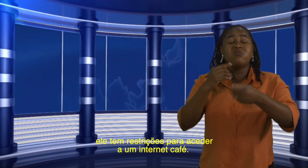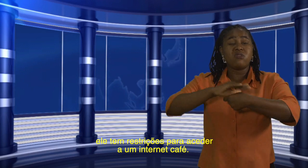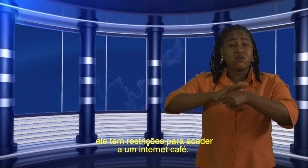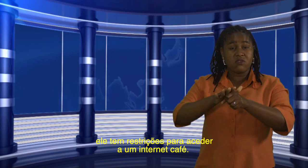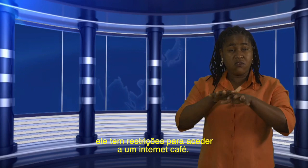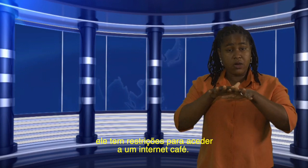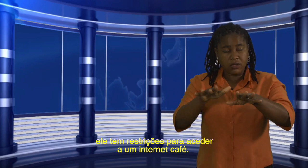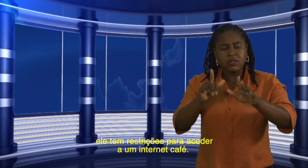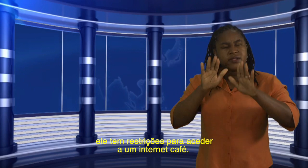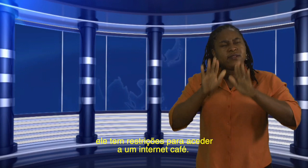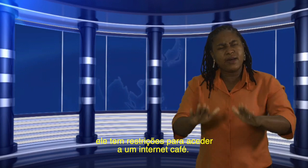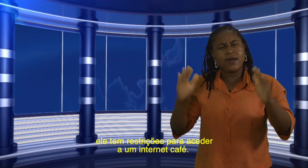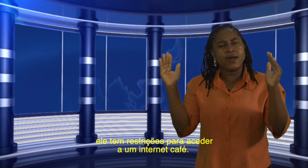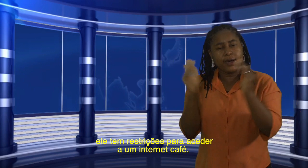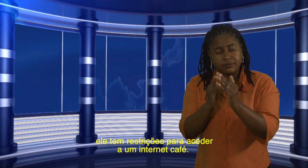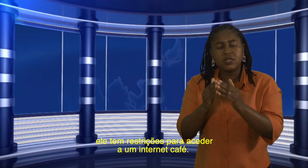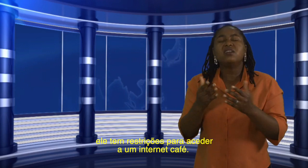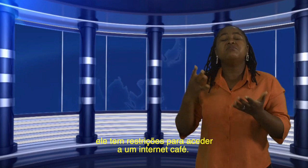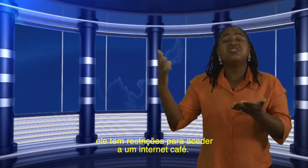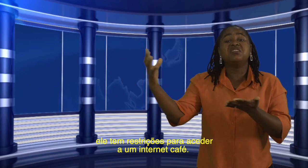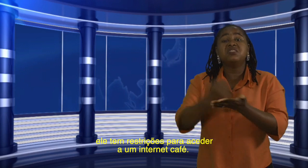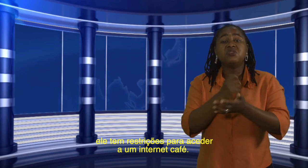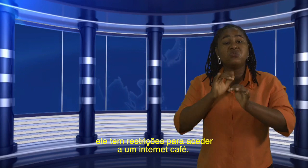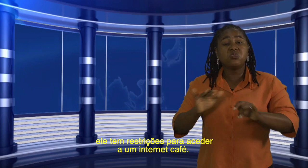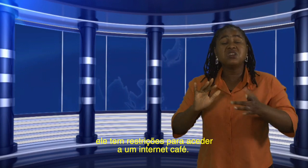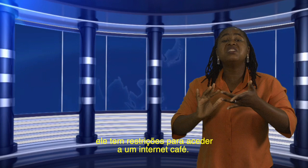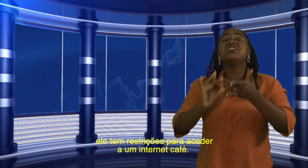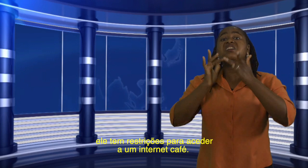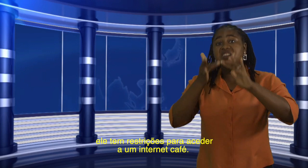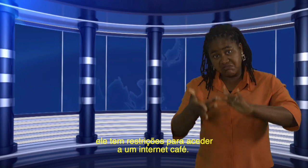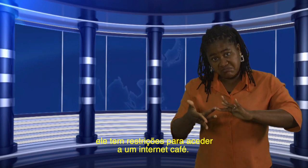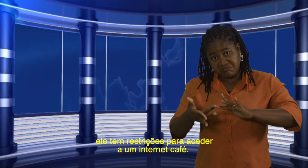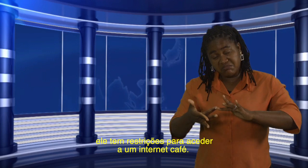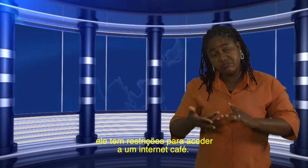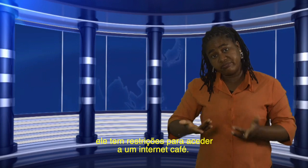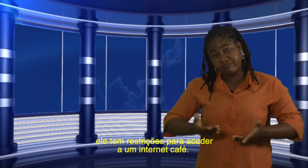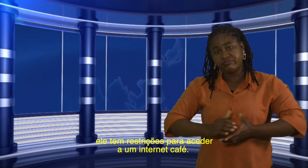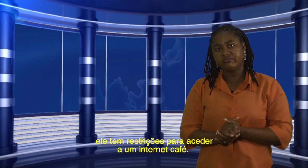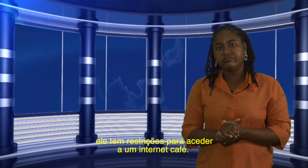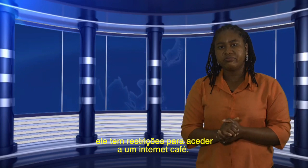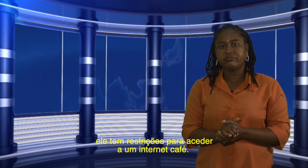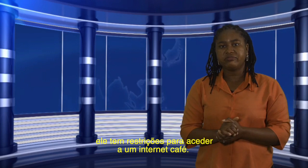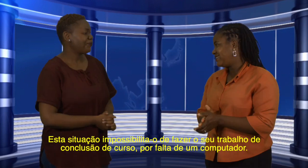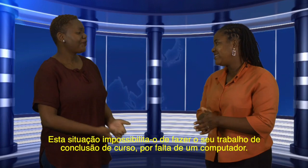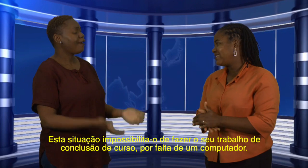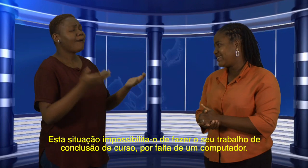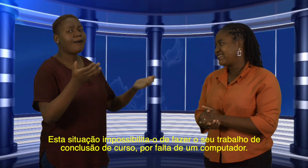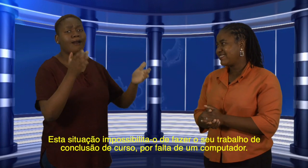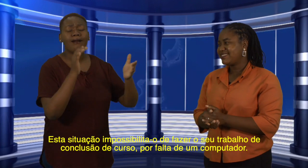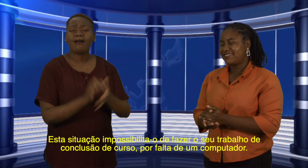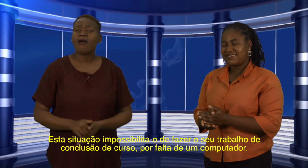-19 e observação do estado de emergência, ele tem restrições para aceder à internet e café.